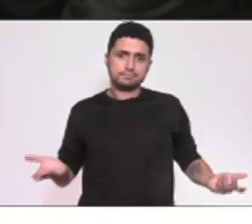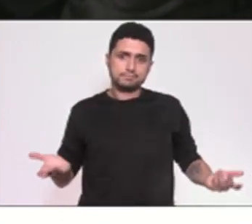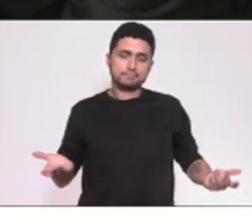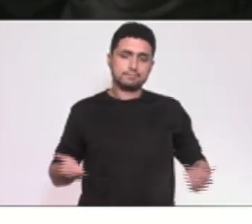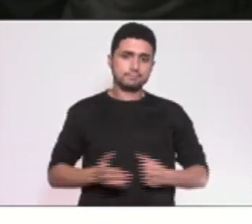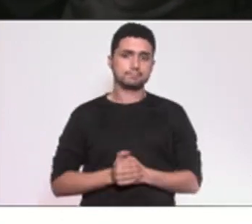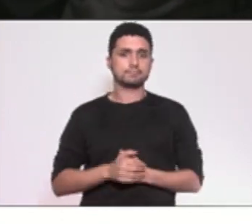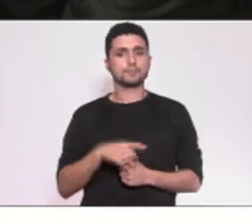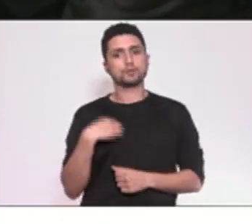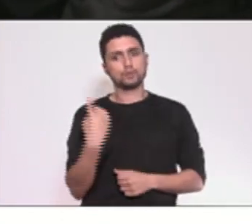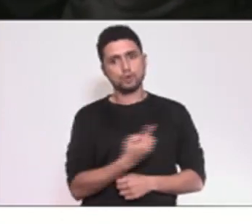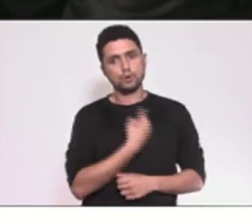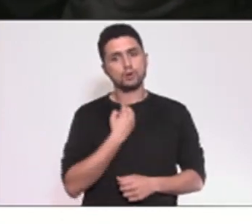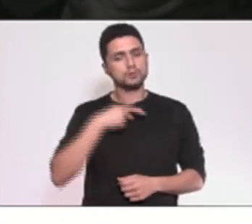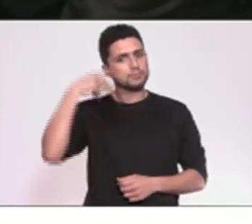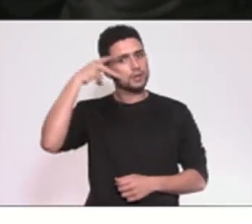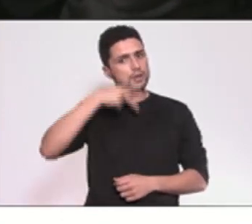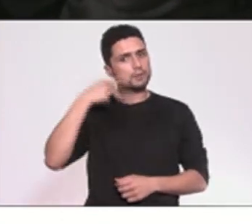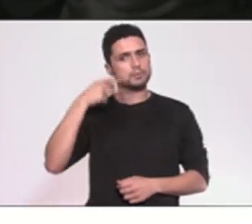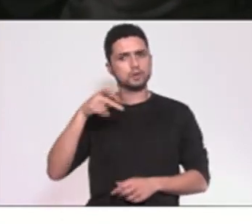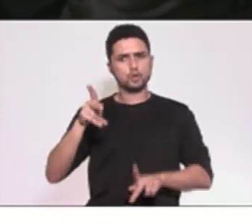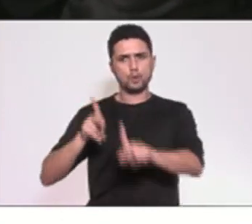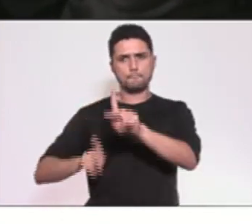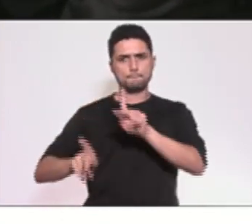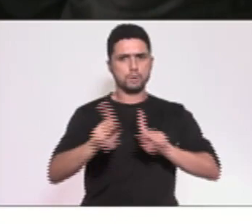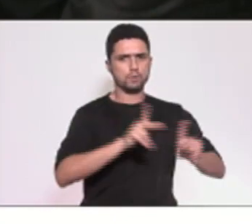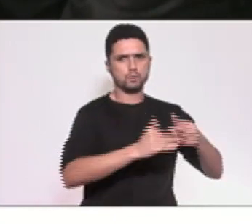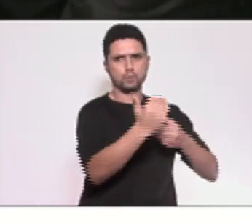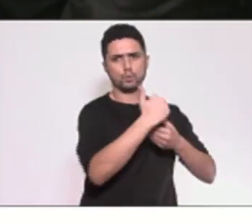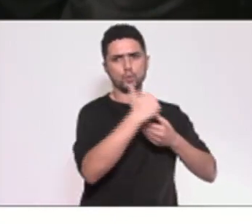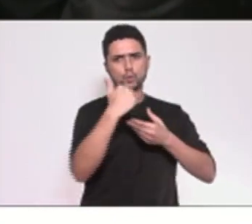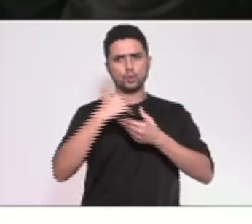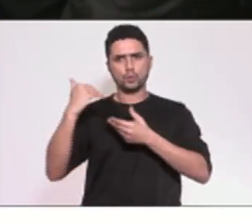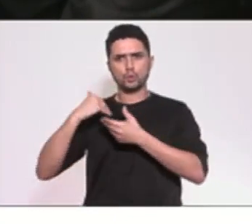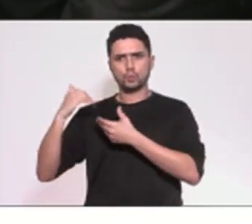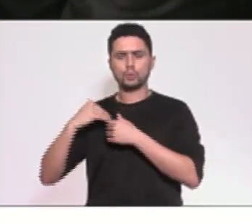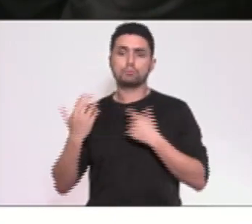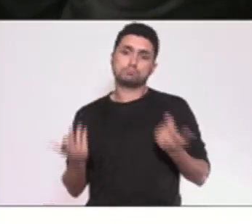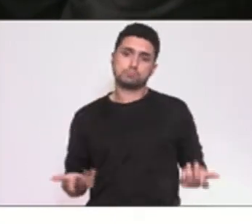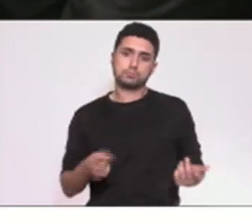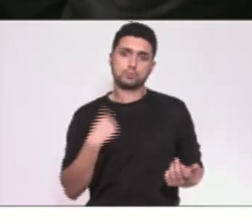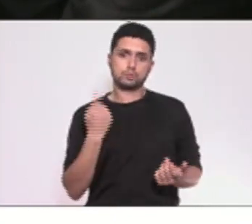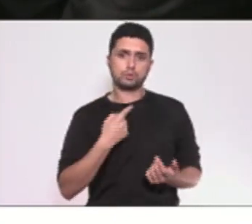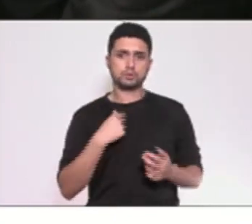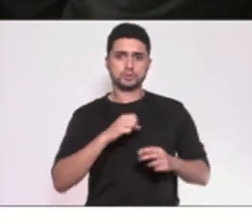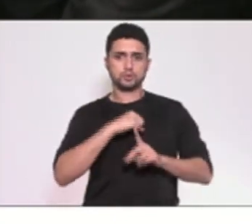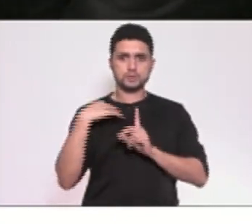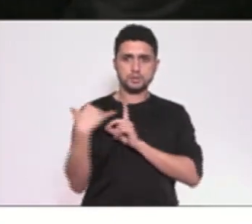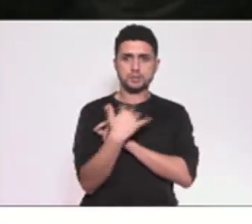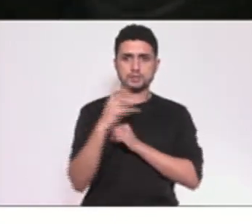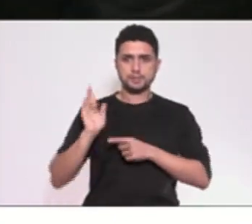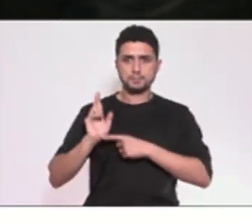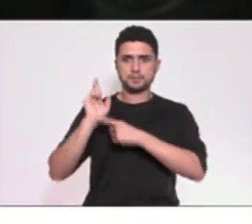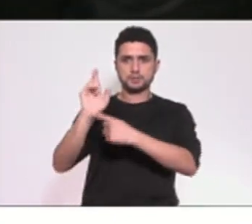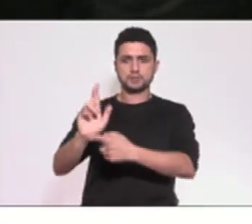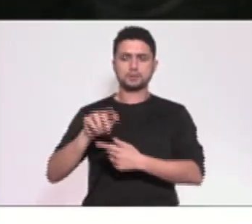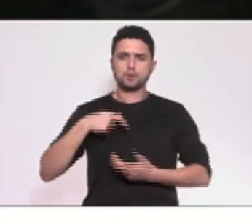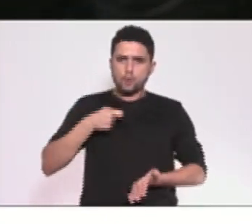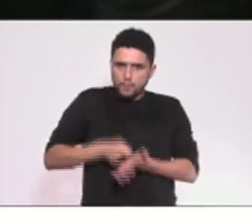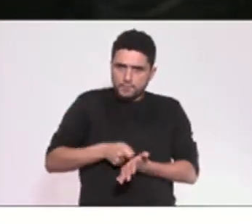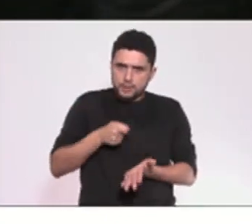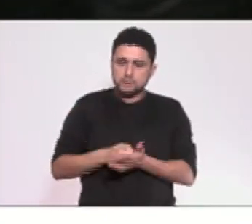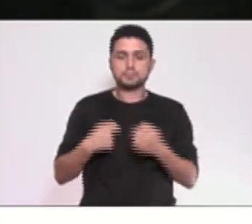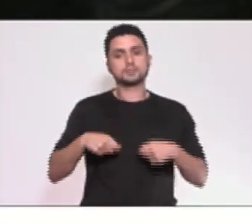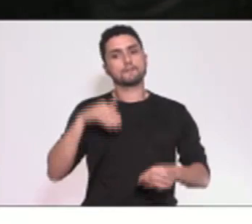Nós do Parlamento, que somos eleitos pelo voto para representar parcela significativa da sociedade, temos a obrigação de